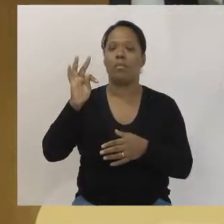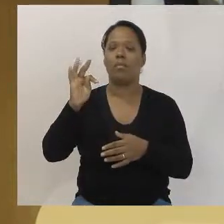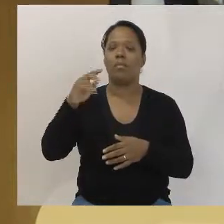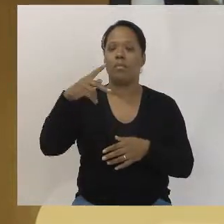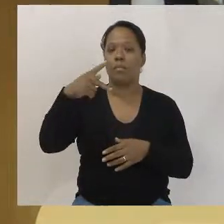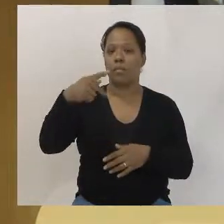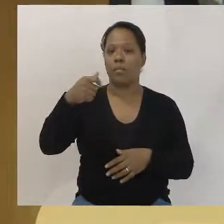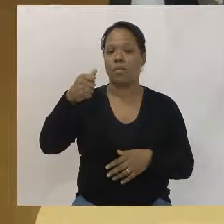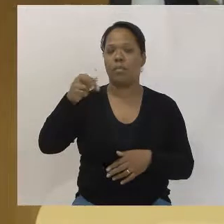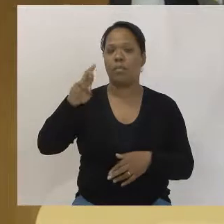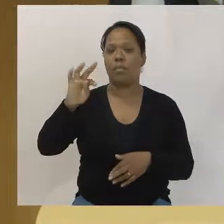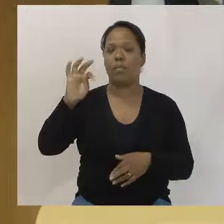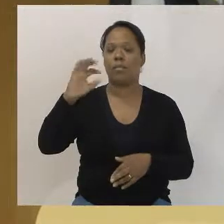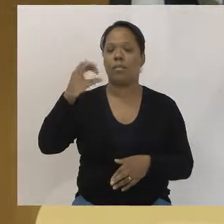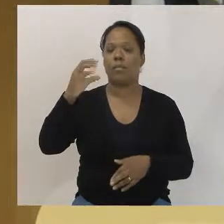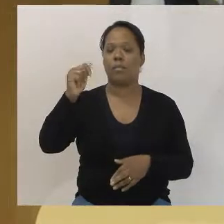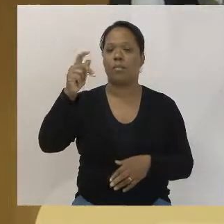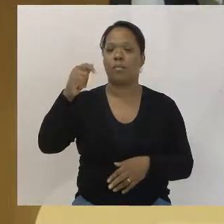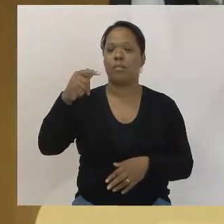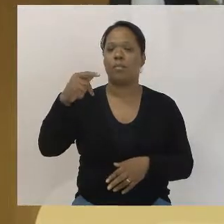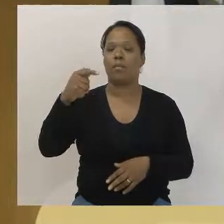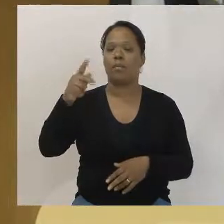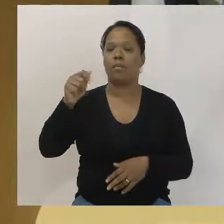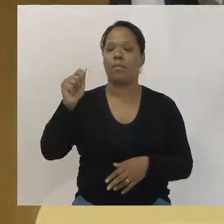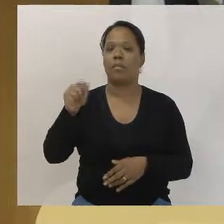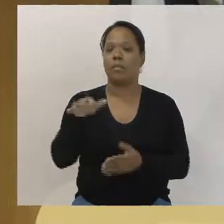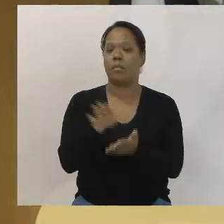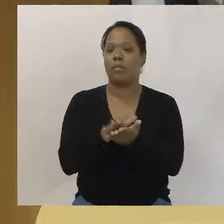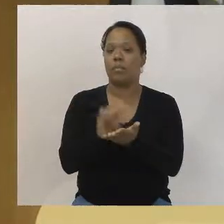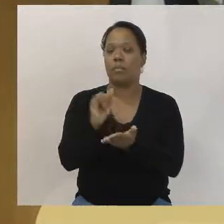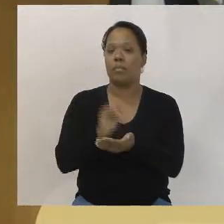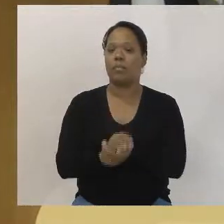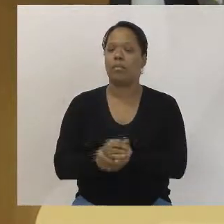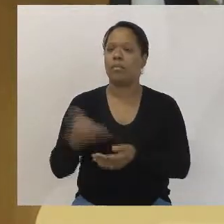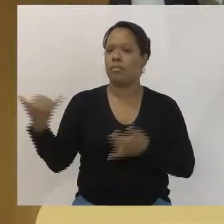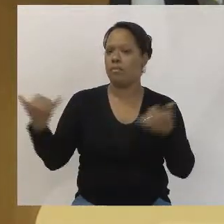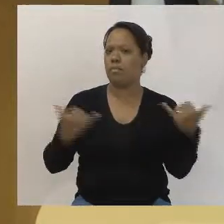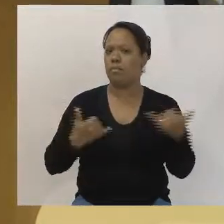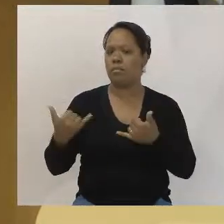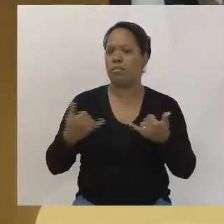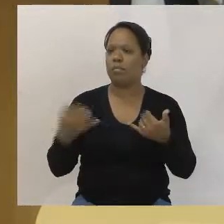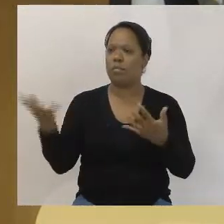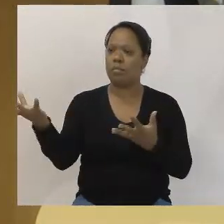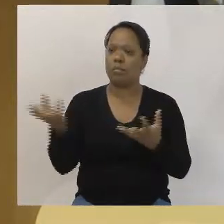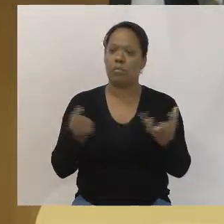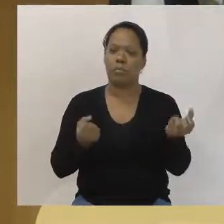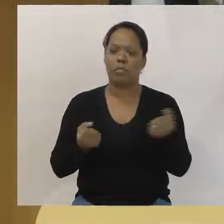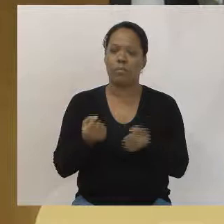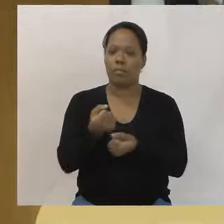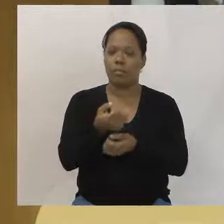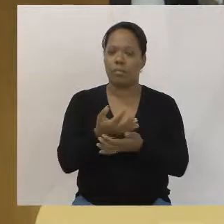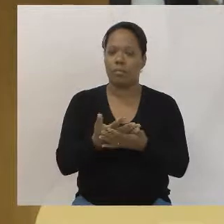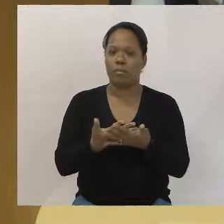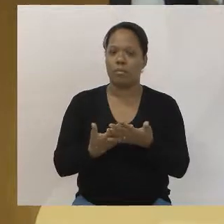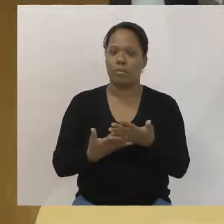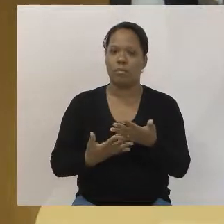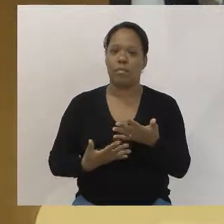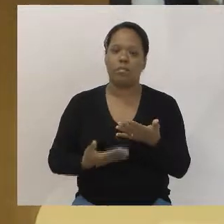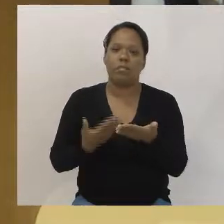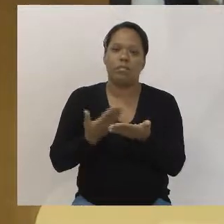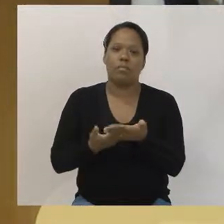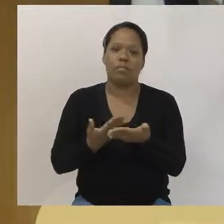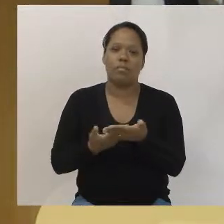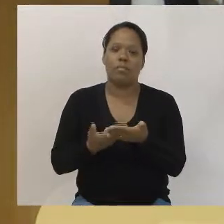regiões do município respeitadas metas dispostas no plano plurianual do quadril do quadriênio de